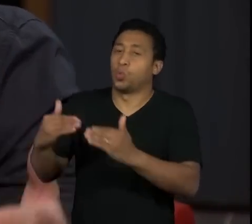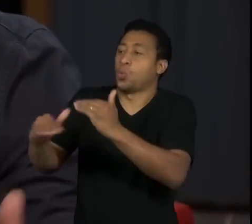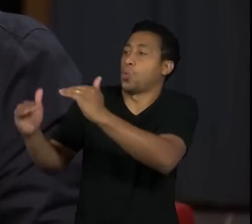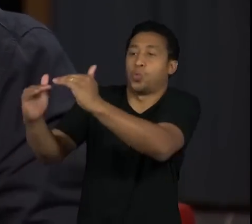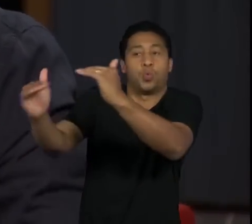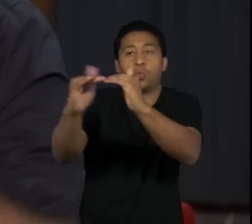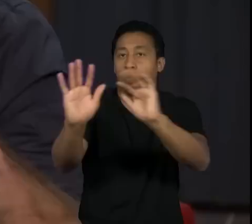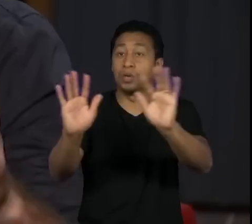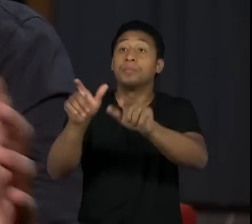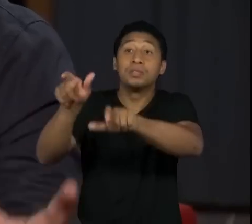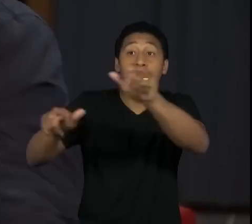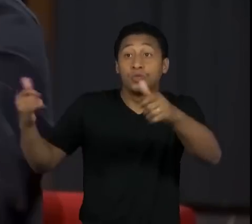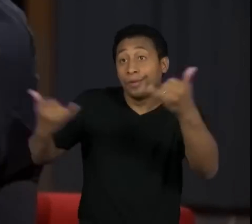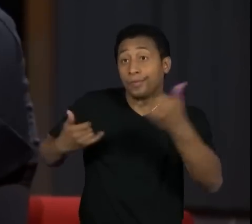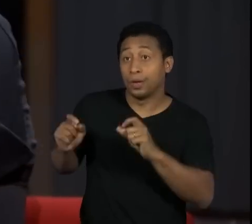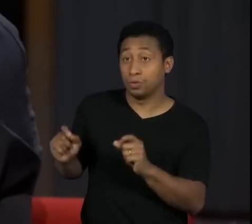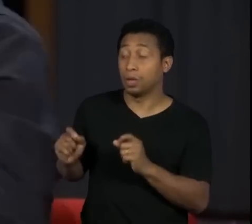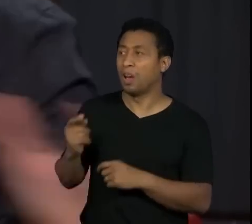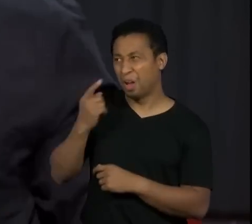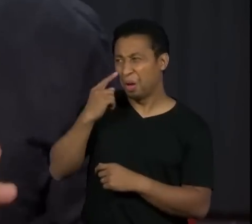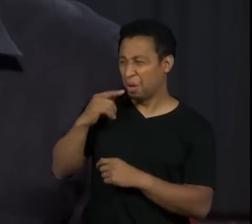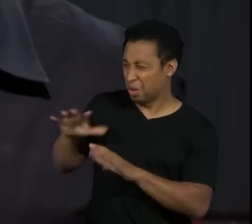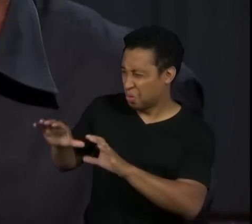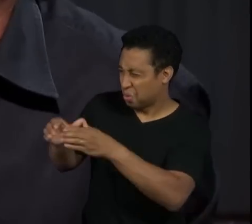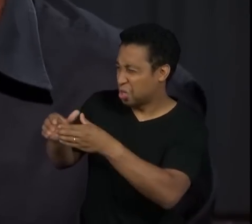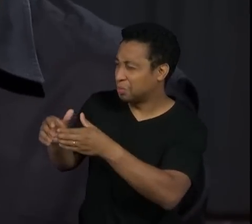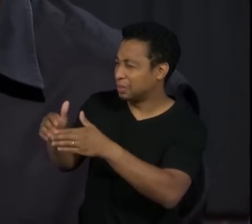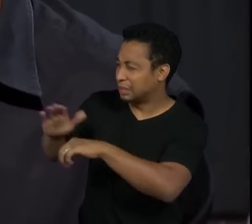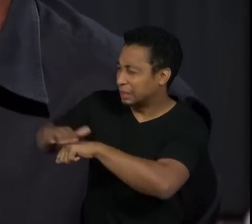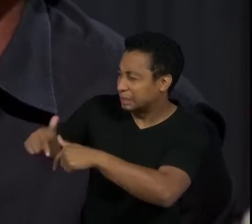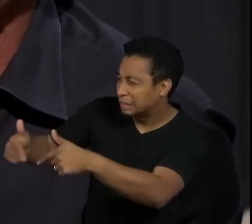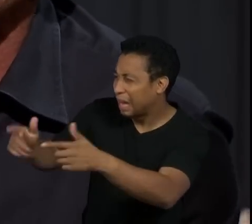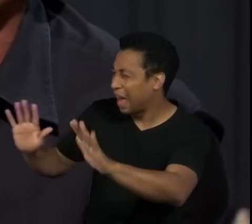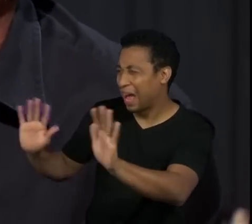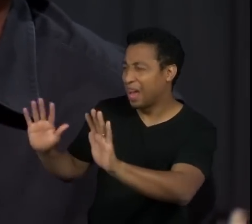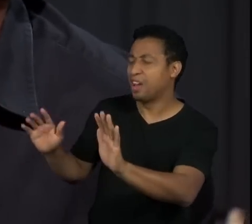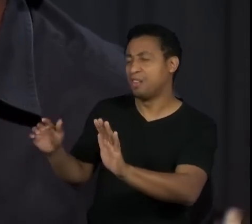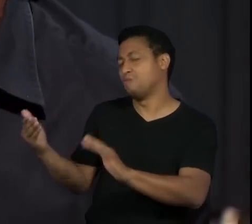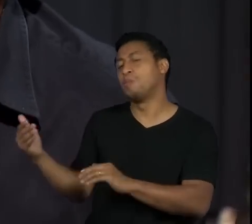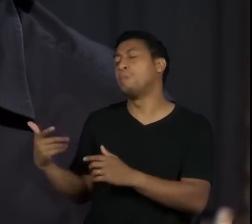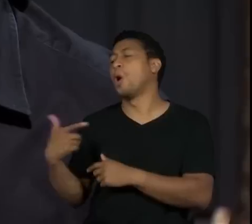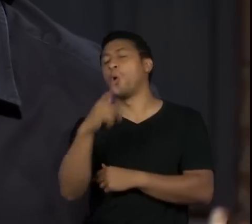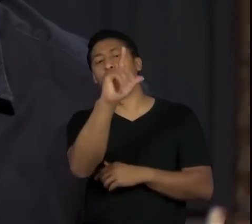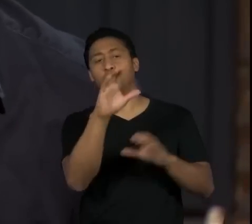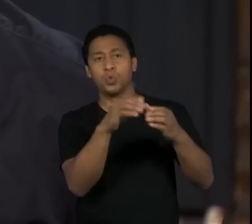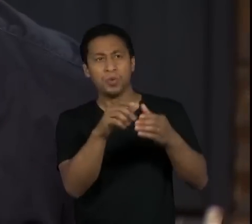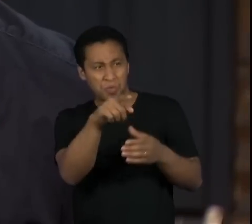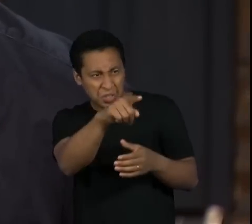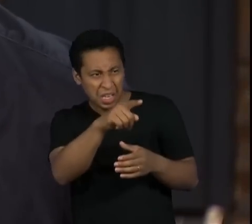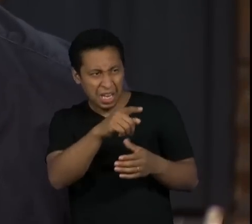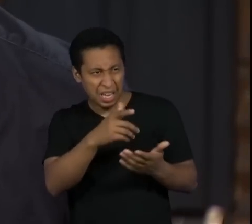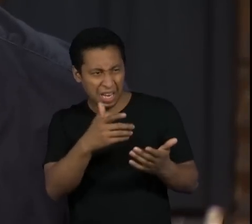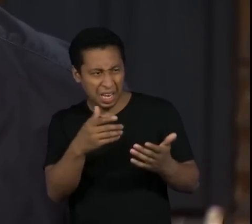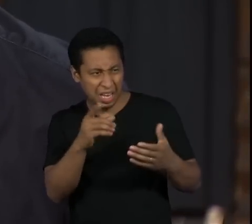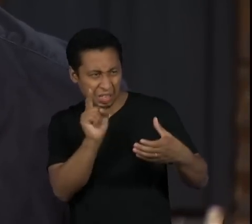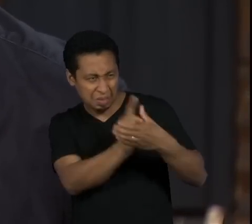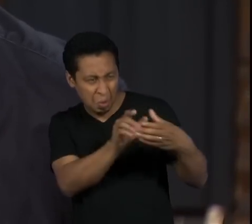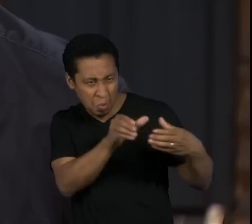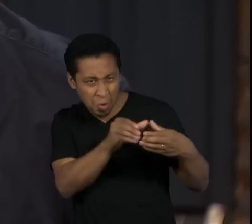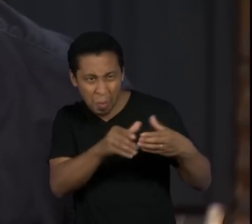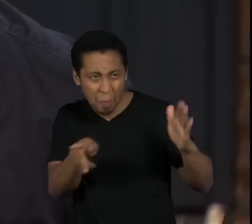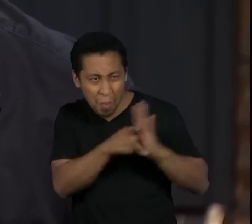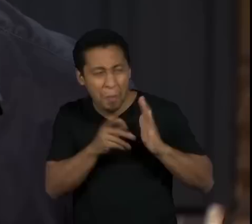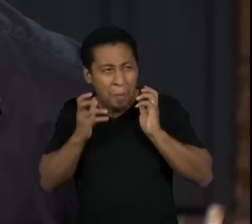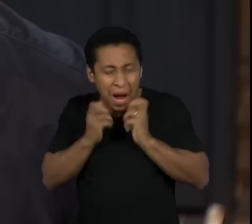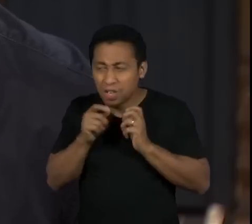vem cá, e aí, vamos sair dessa torcida, vamos para outra torcida. Tu torce pro Marx? Ou tu torce... Eu acho que é o seguinte, você tem que pegar o